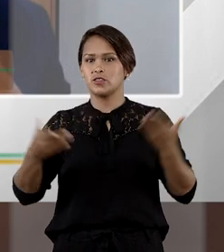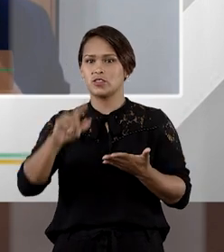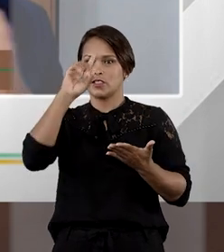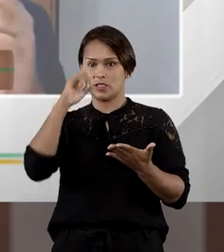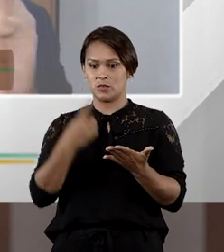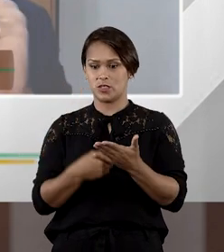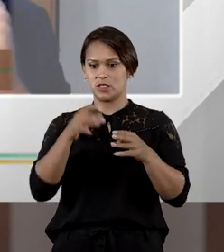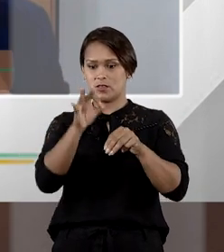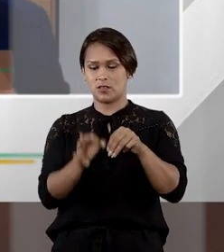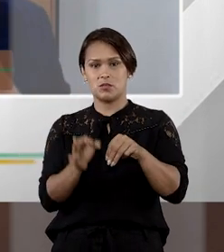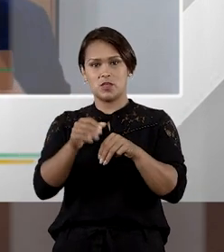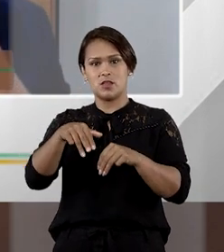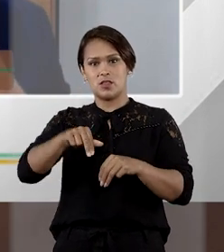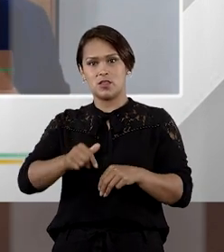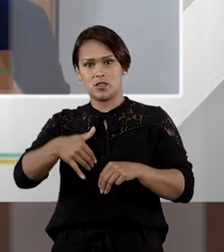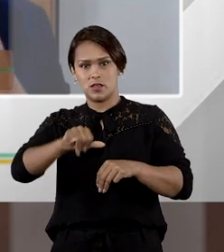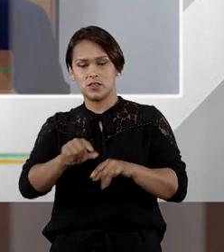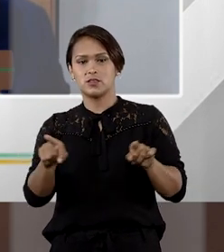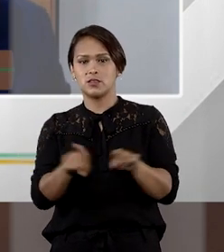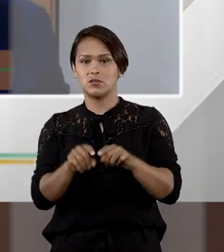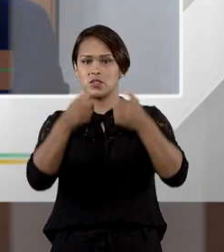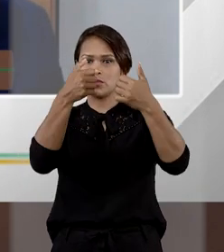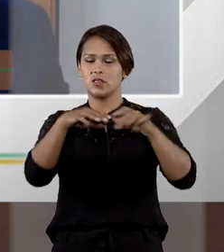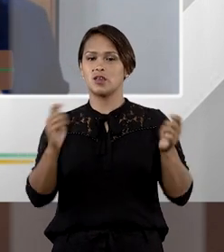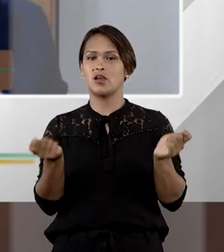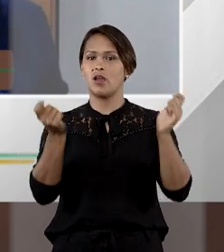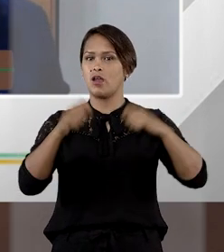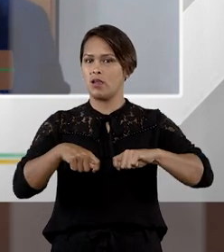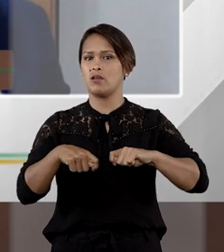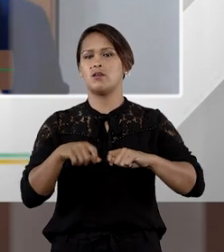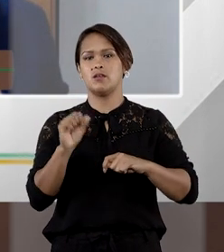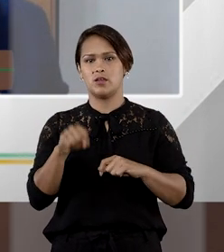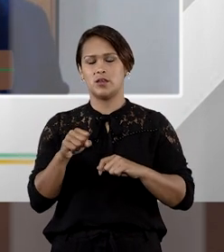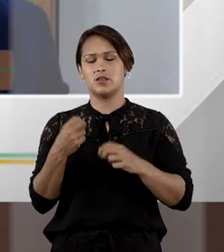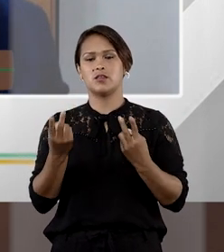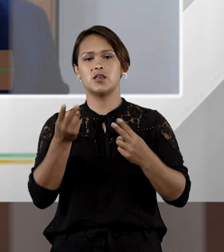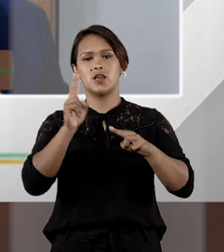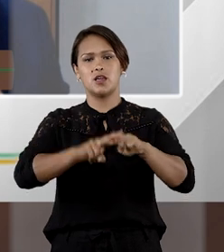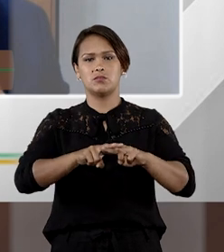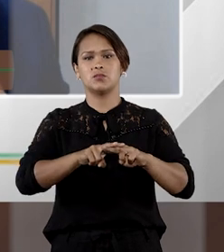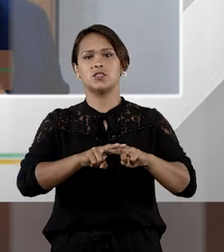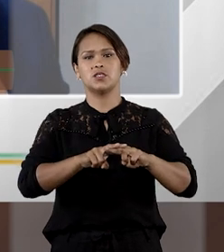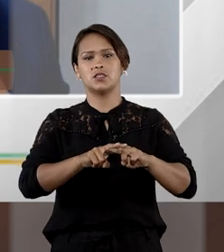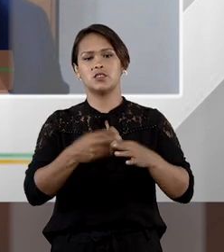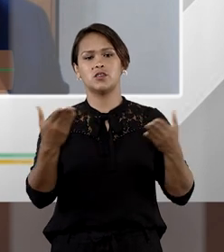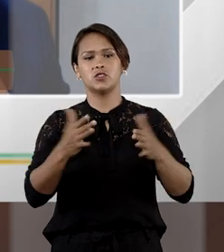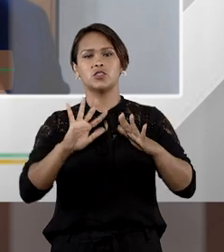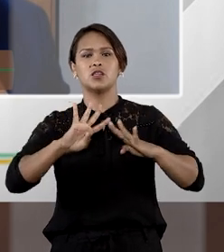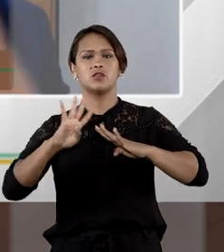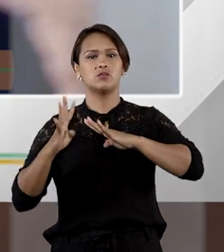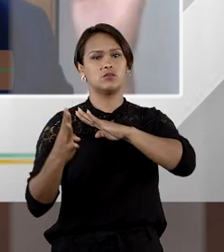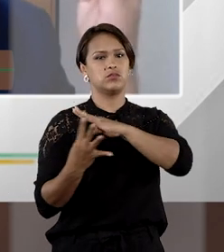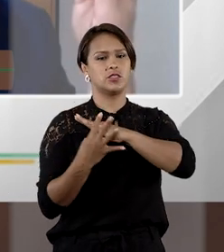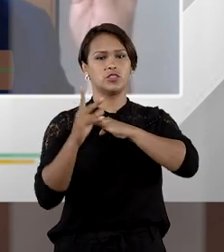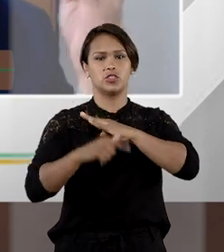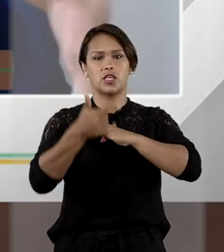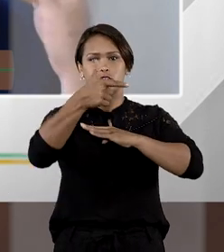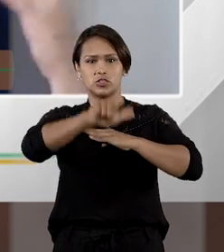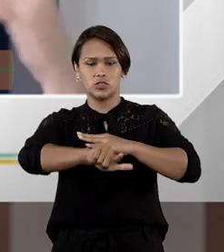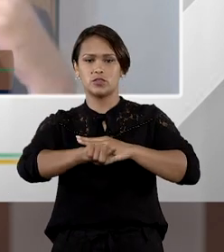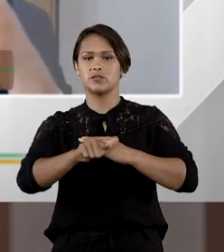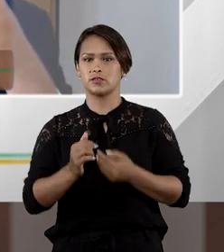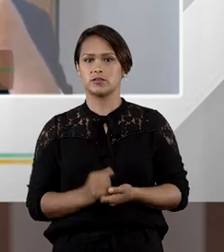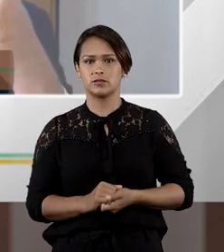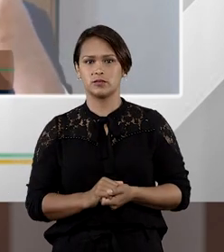decisão dela, agora de novembro, ela dizendo que é possível a prisão já em regime fechado de novo,